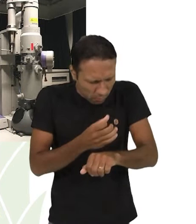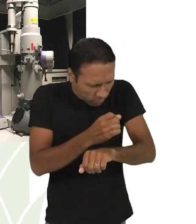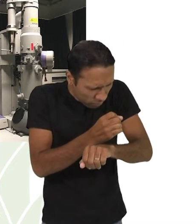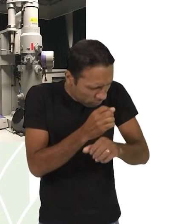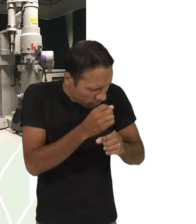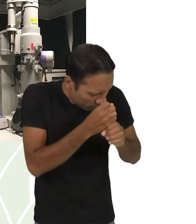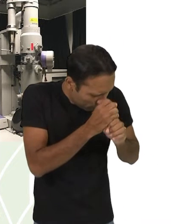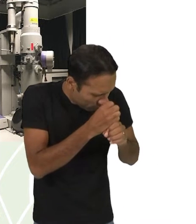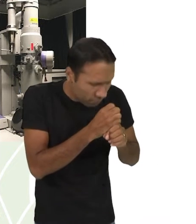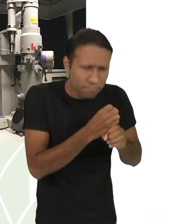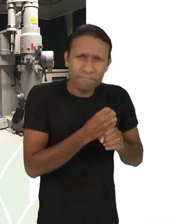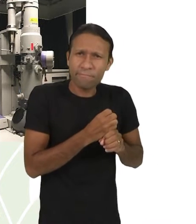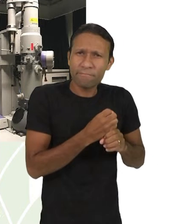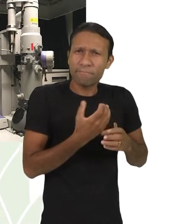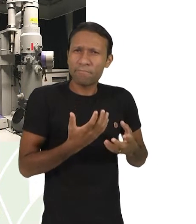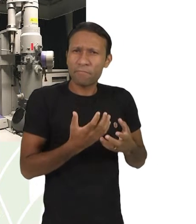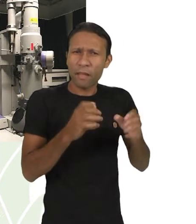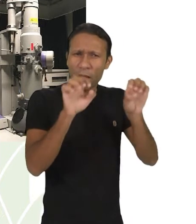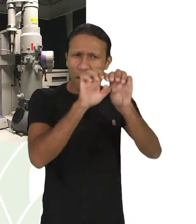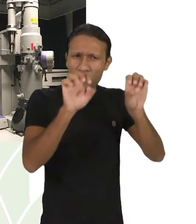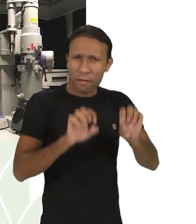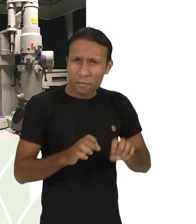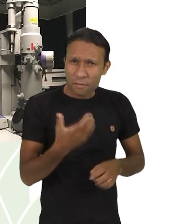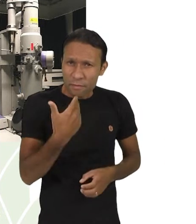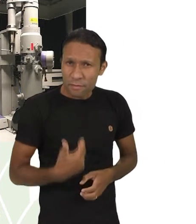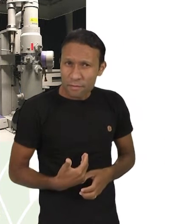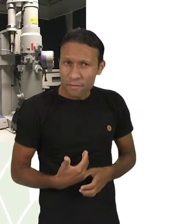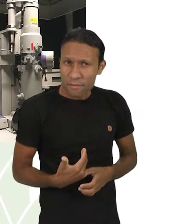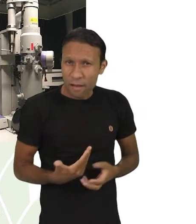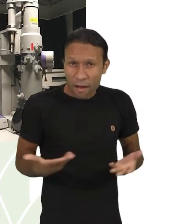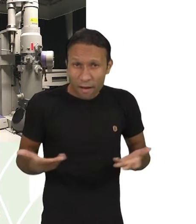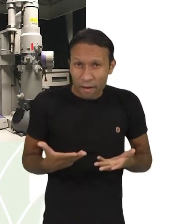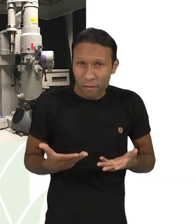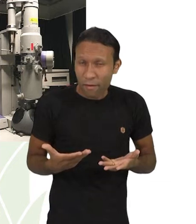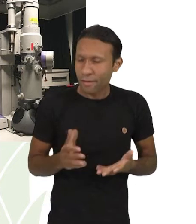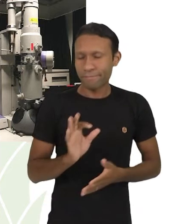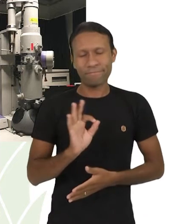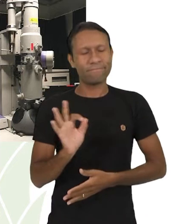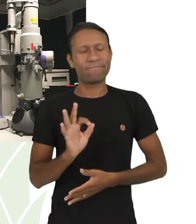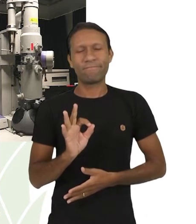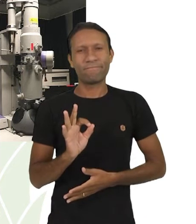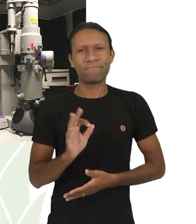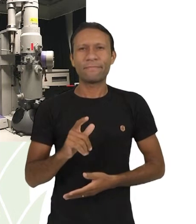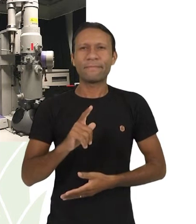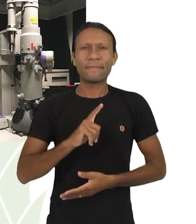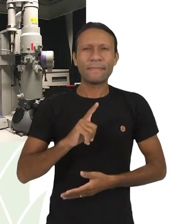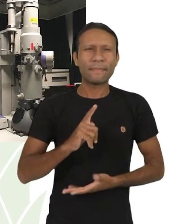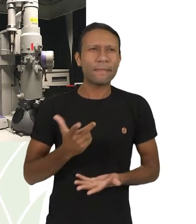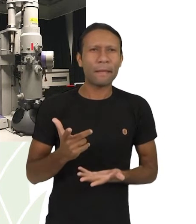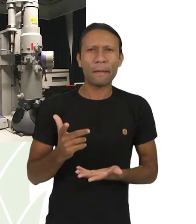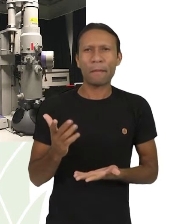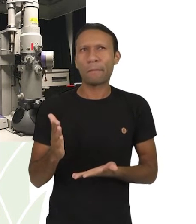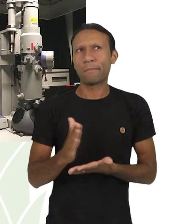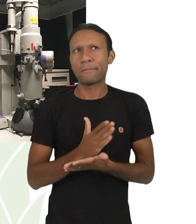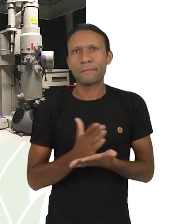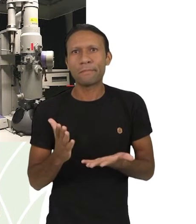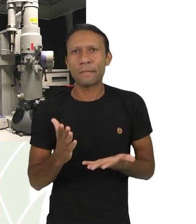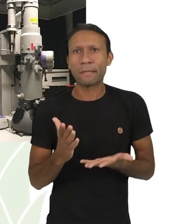as nossas estruturas, não é um assunto de hoje, não é um assunto de agora, tá? Você tem pelo menos o